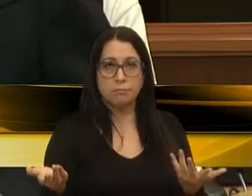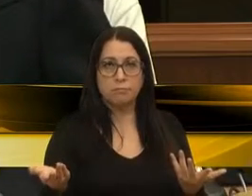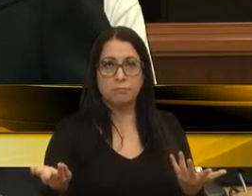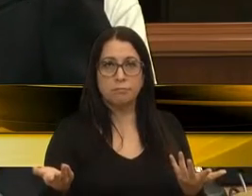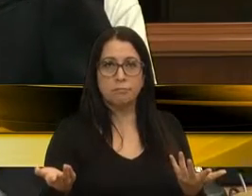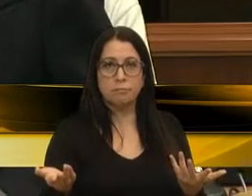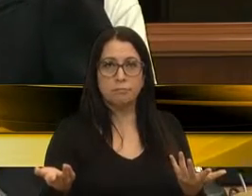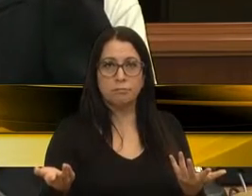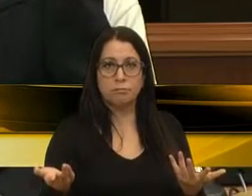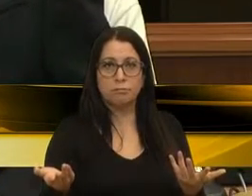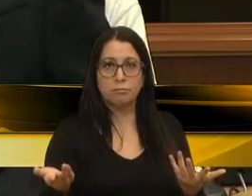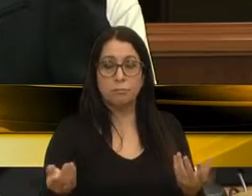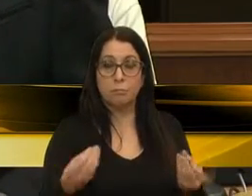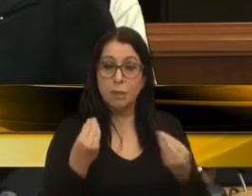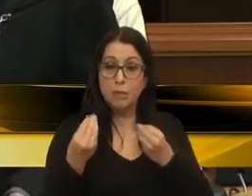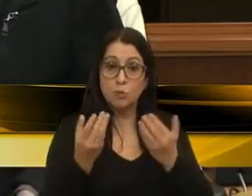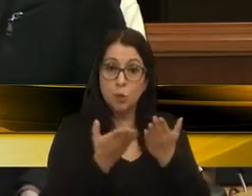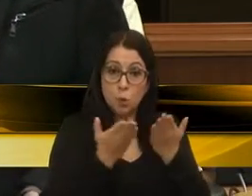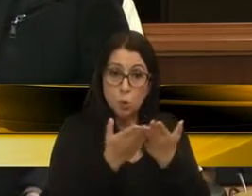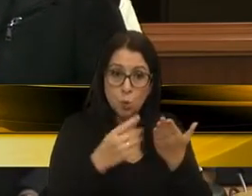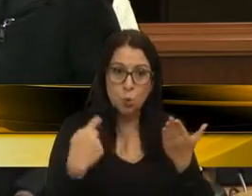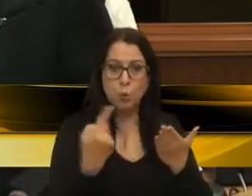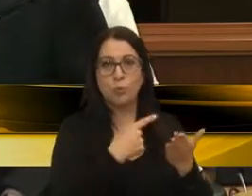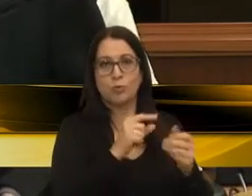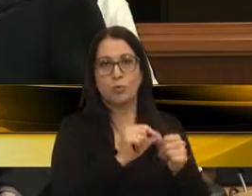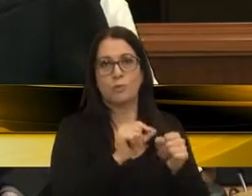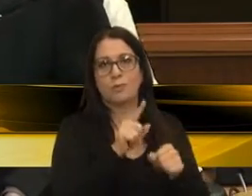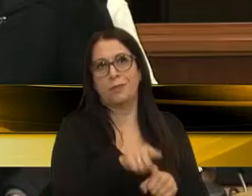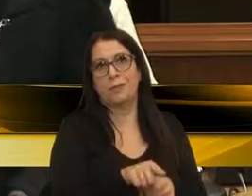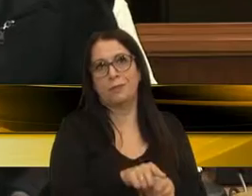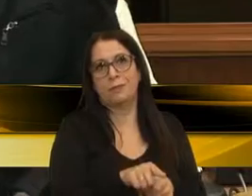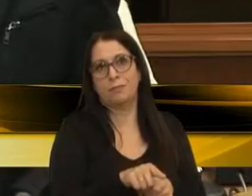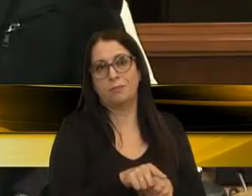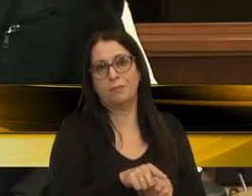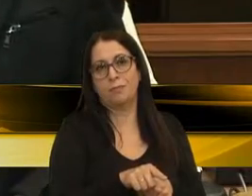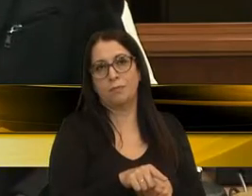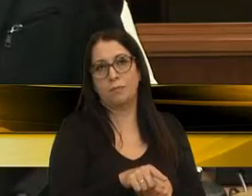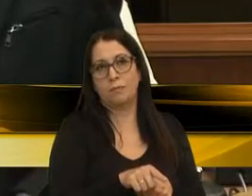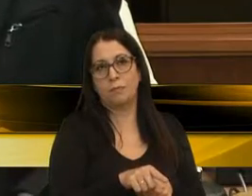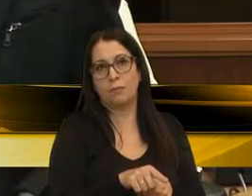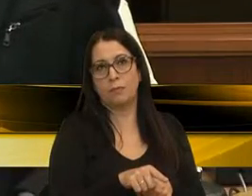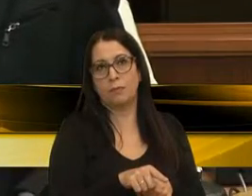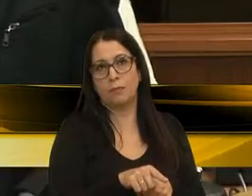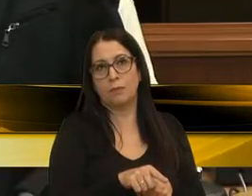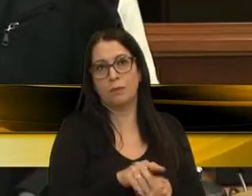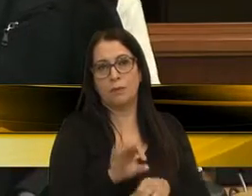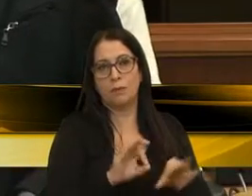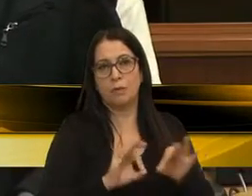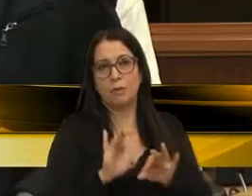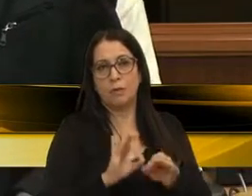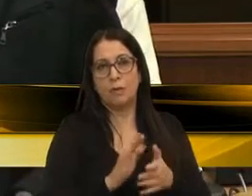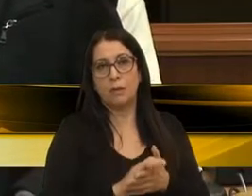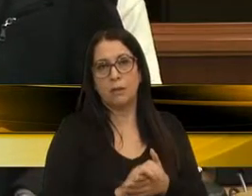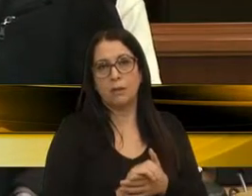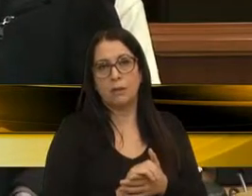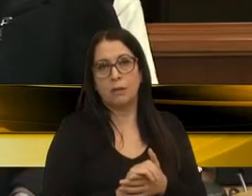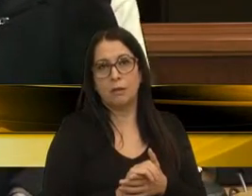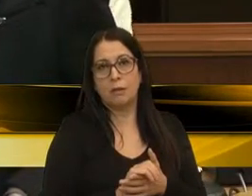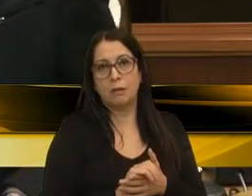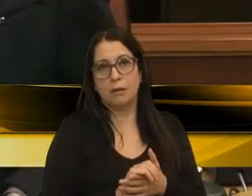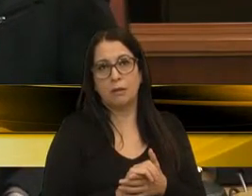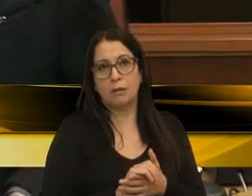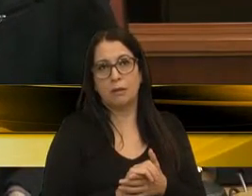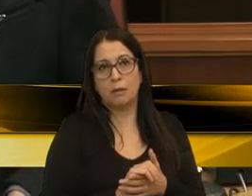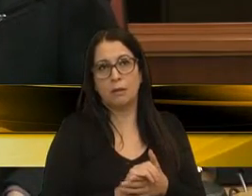Mas o impacto ali é muito grande. Devia ser em cima, o termo de ajustamento seria em cima